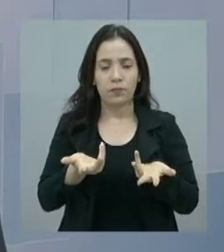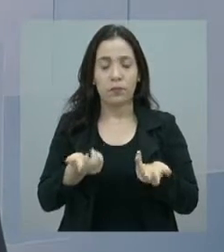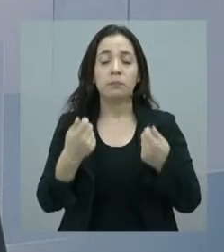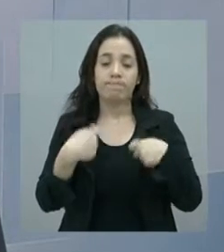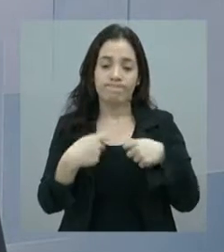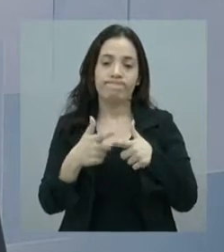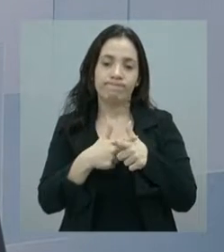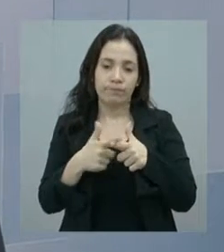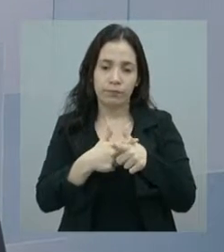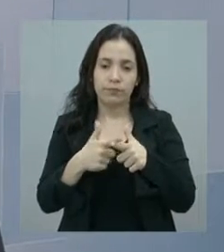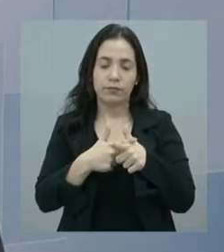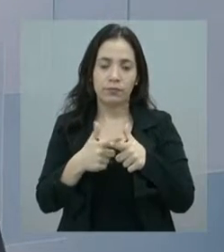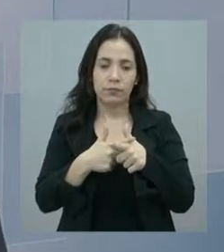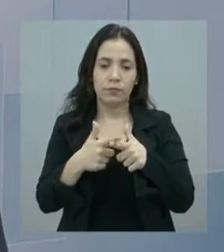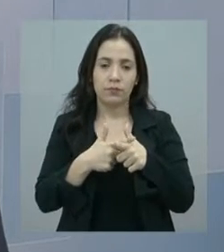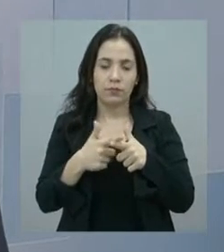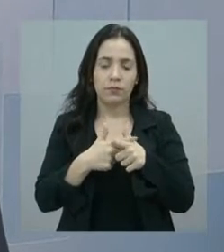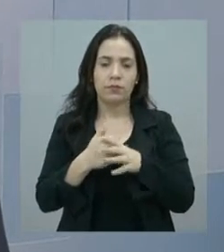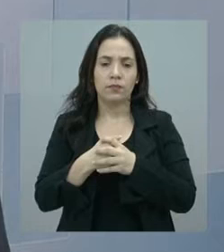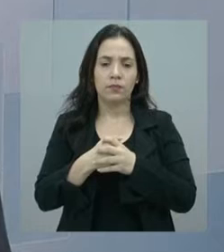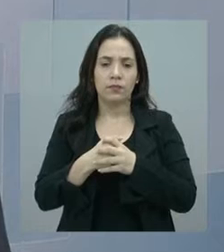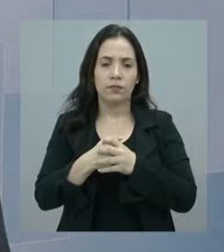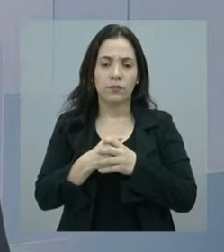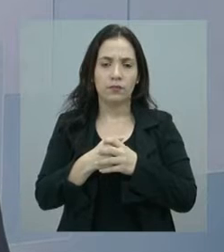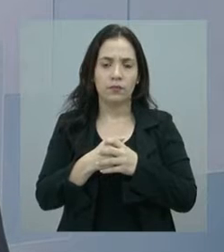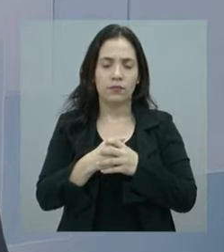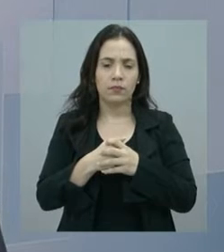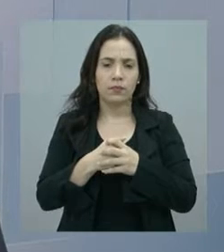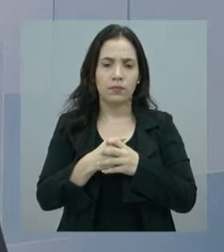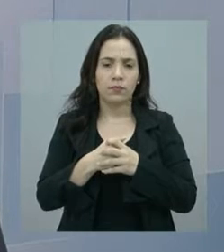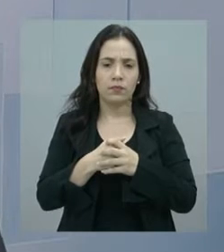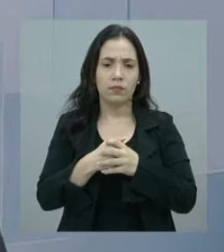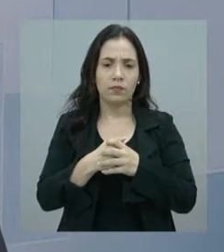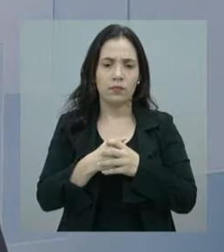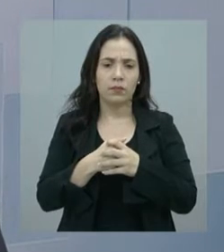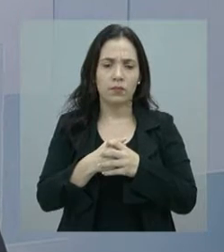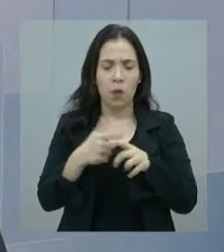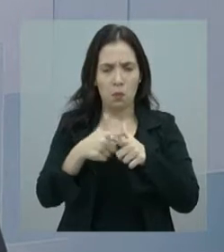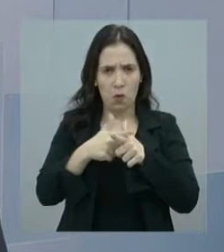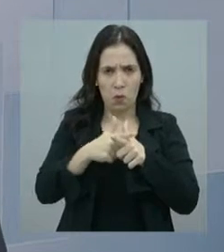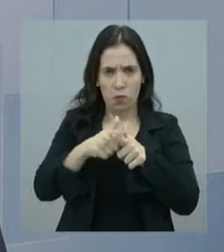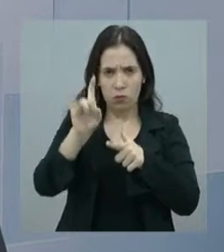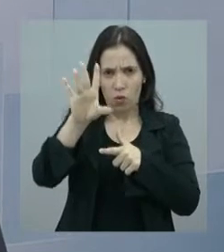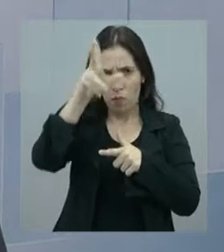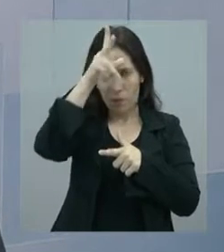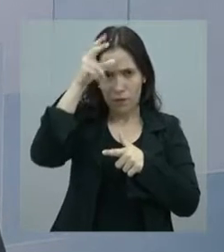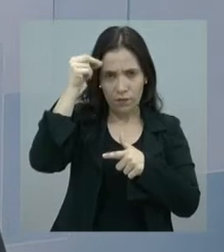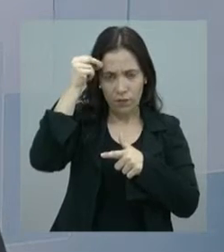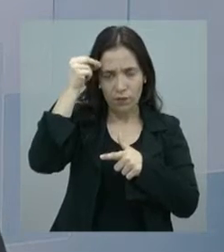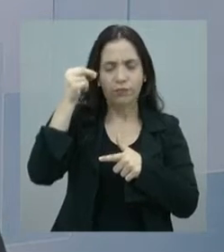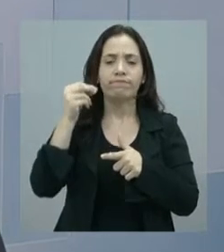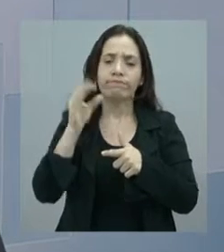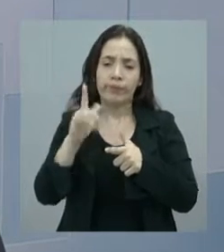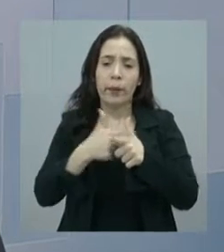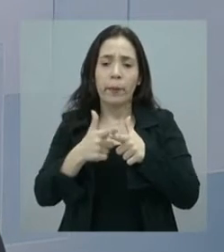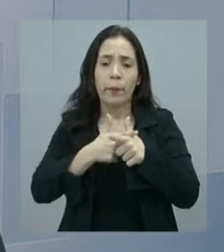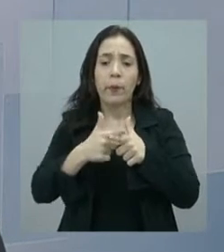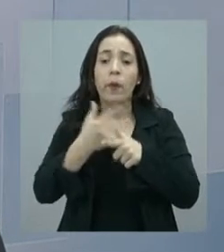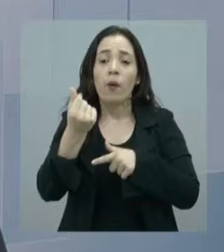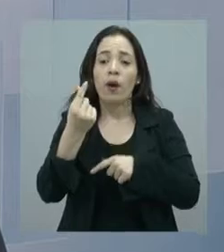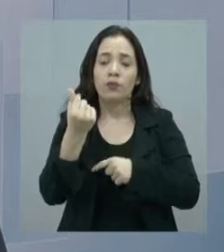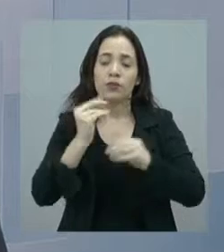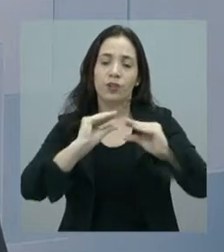esse problema. Você me pergunta, mas esse problema da prefeitura, infelizmente, o financiamento do